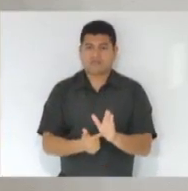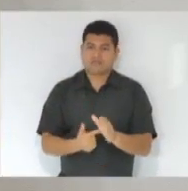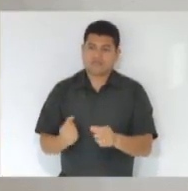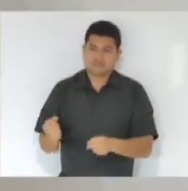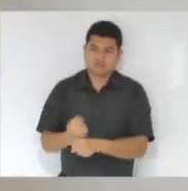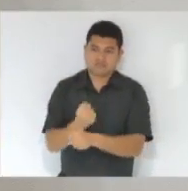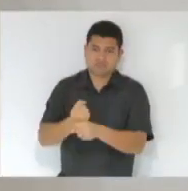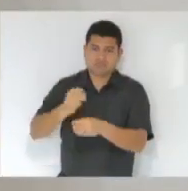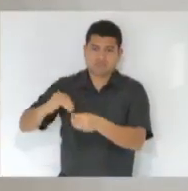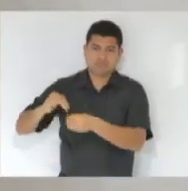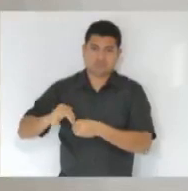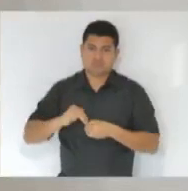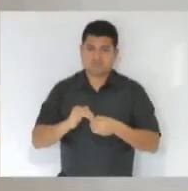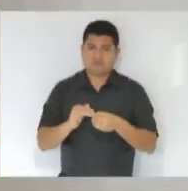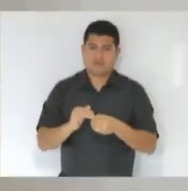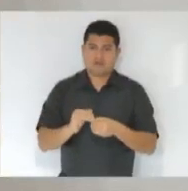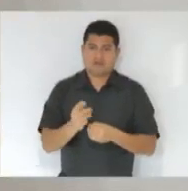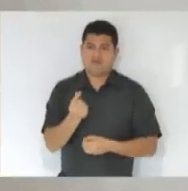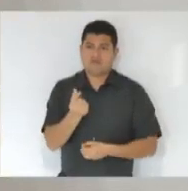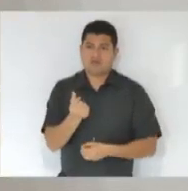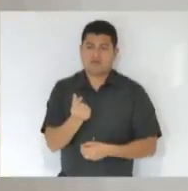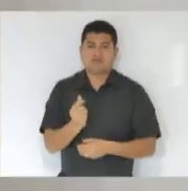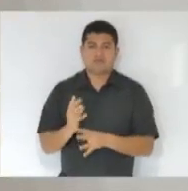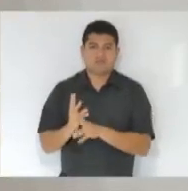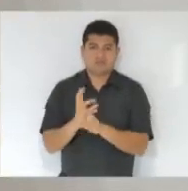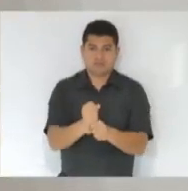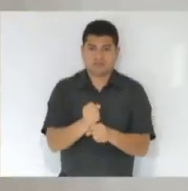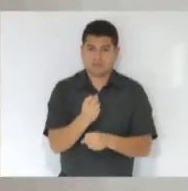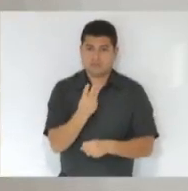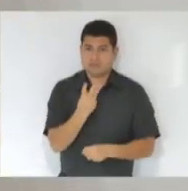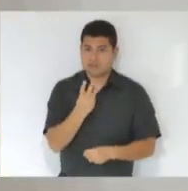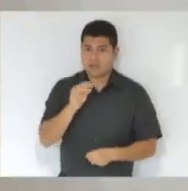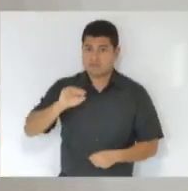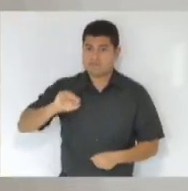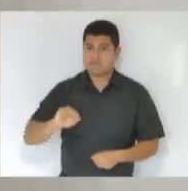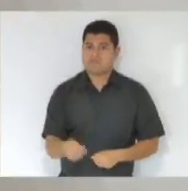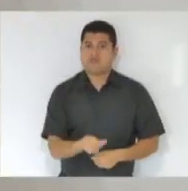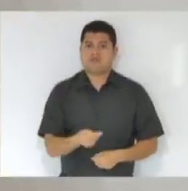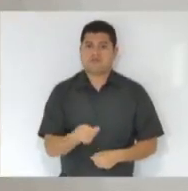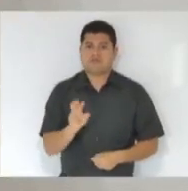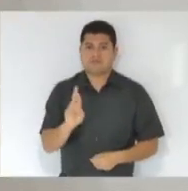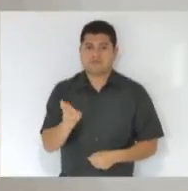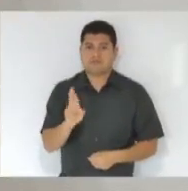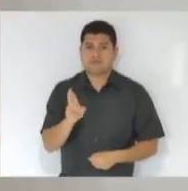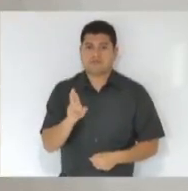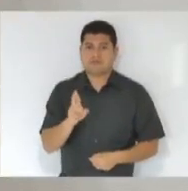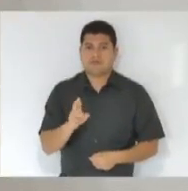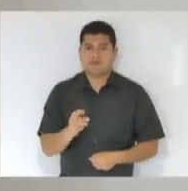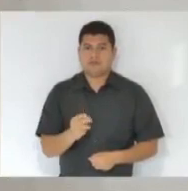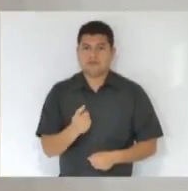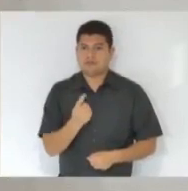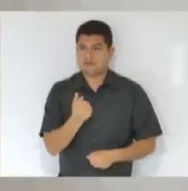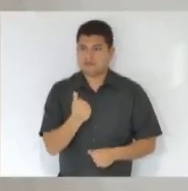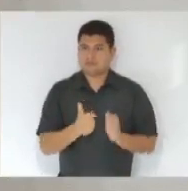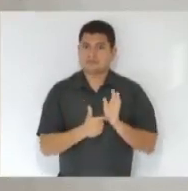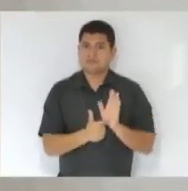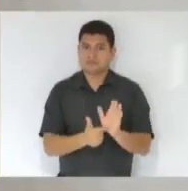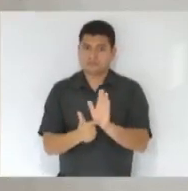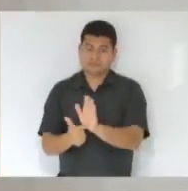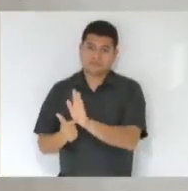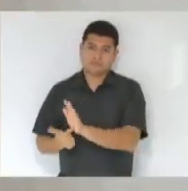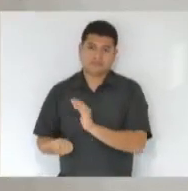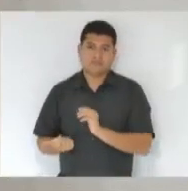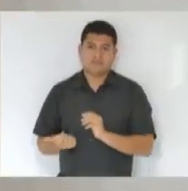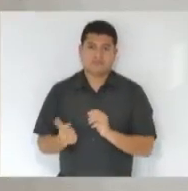montante de 3 milhões de reais. 3 milhões de reais de indicações a obras aos municípios